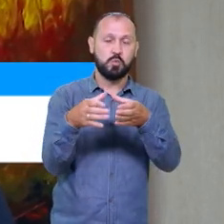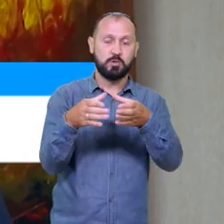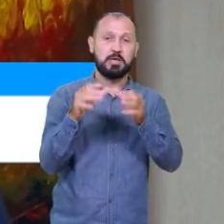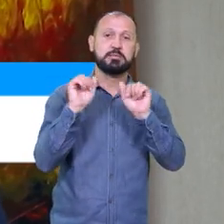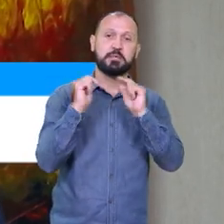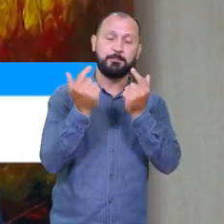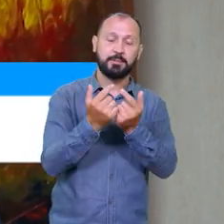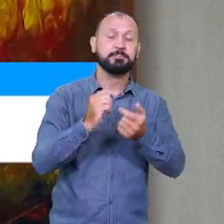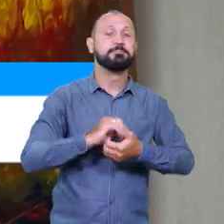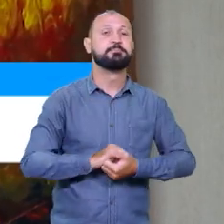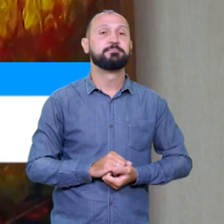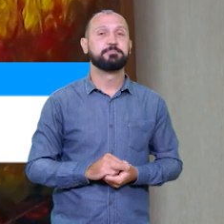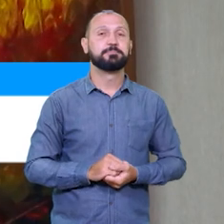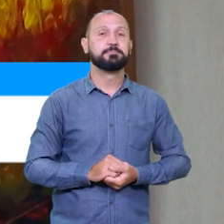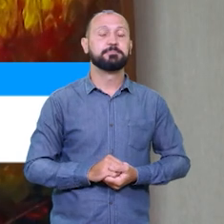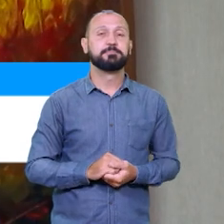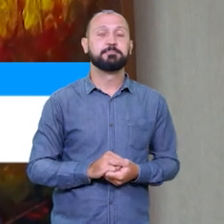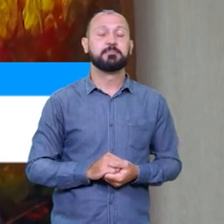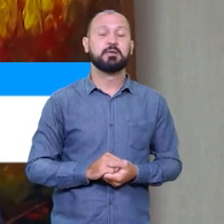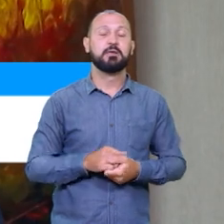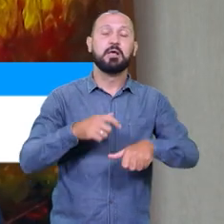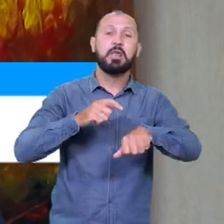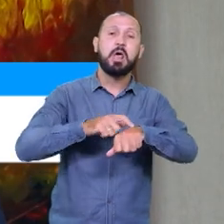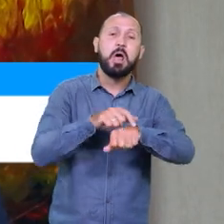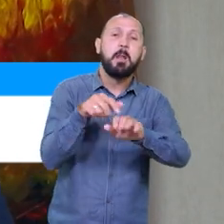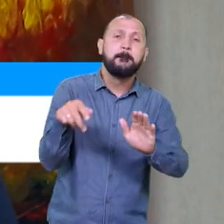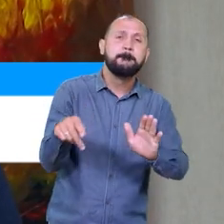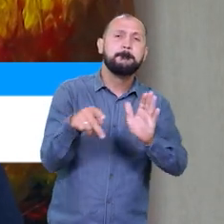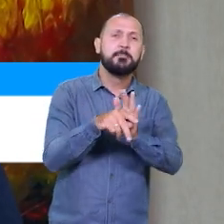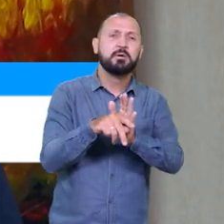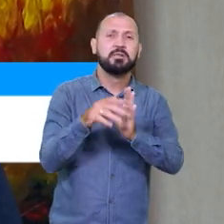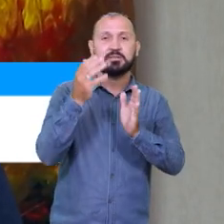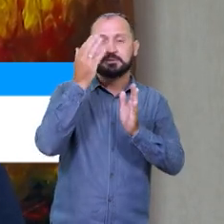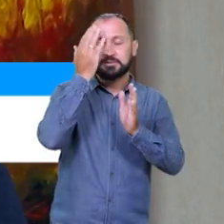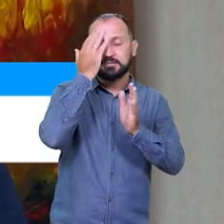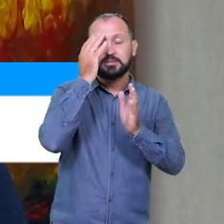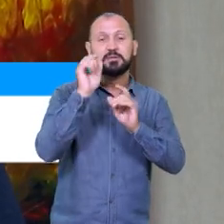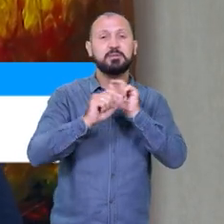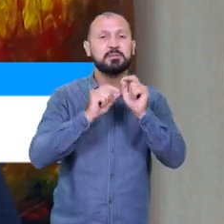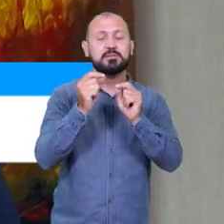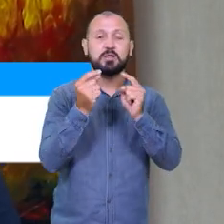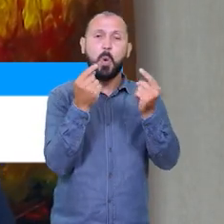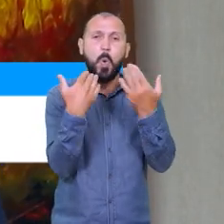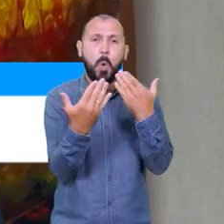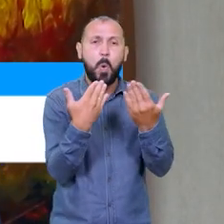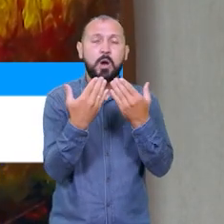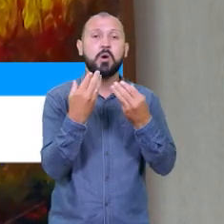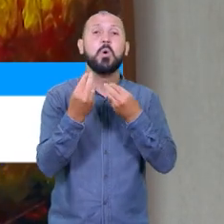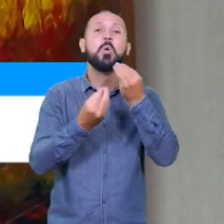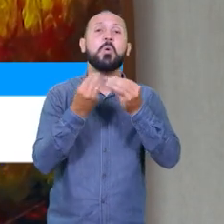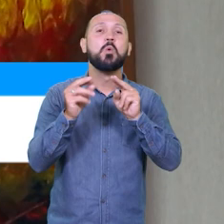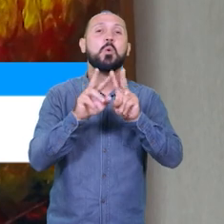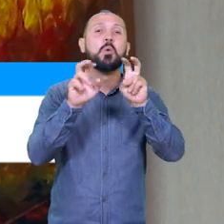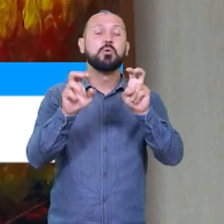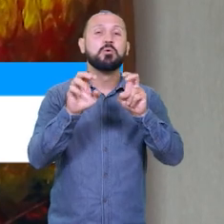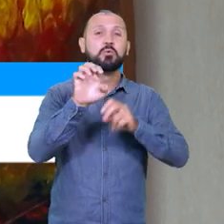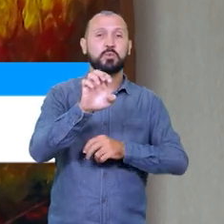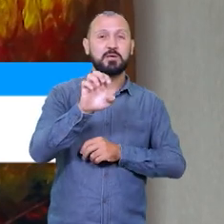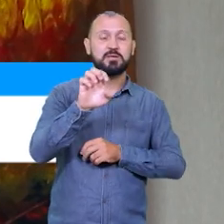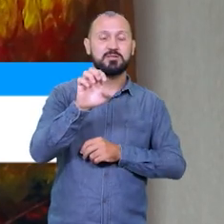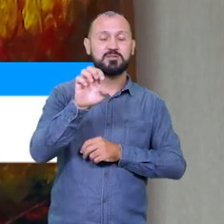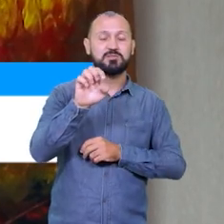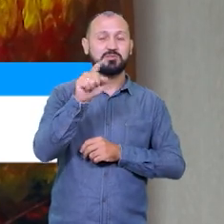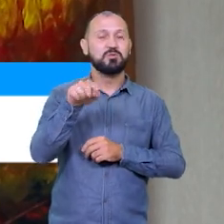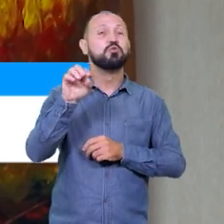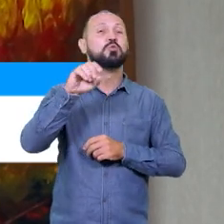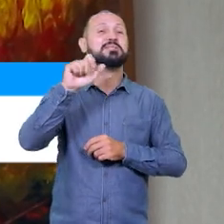as assembleias Legislativa E no momento tá muito tá sendo muito discutido a questão